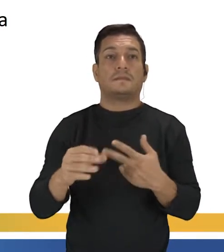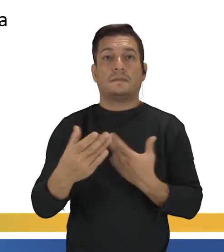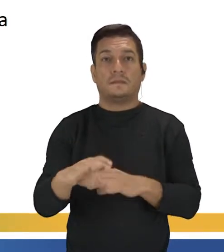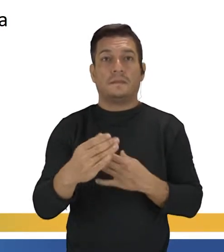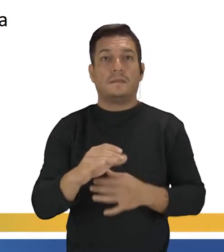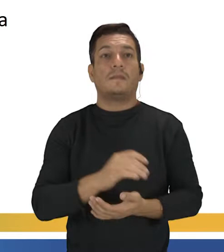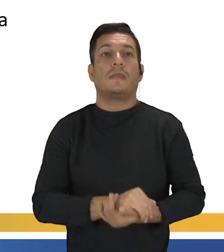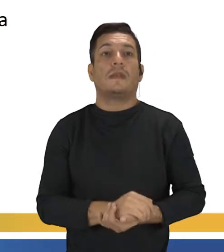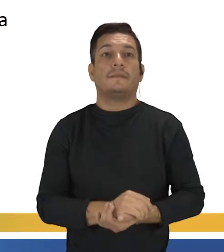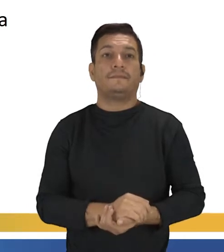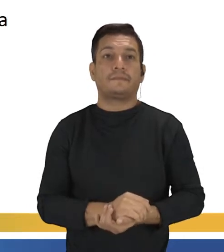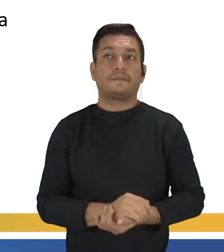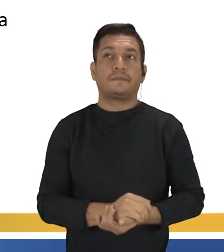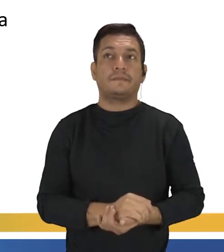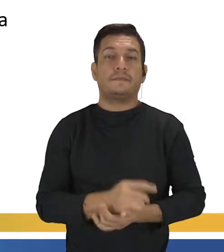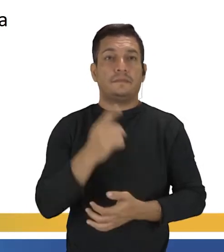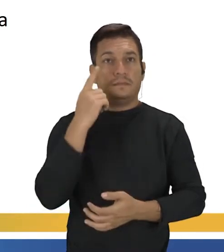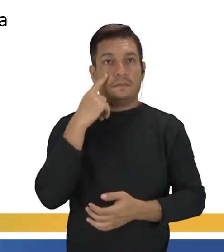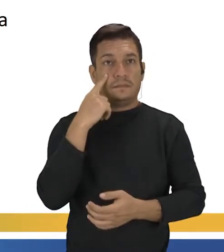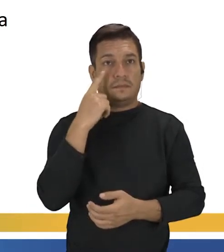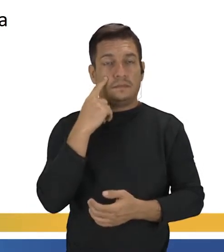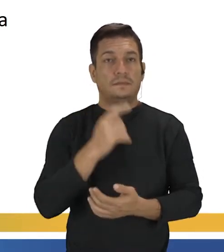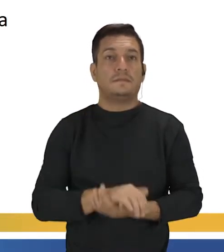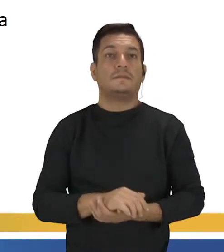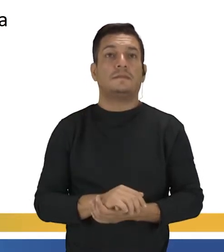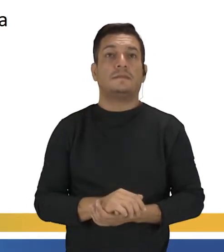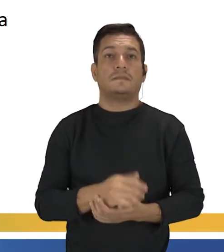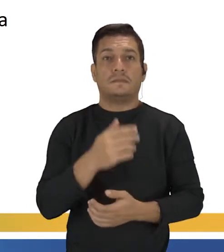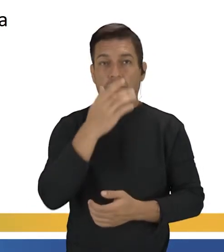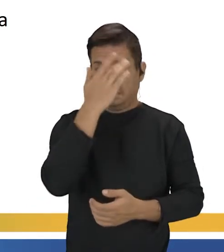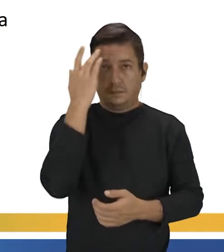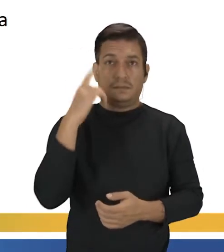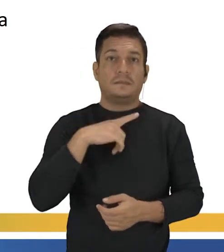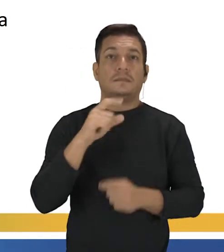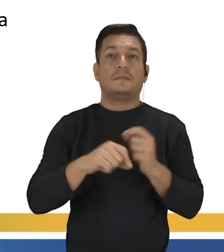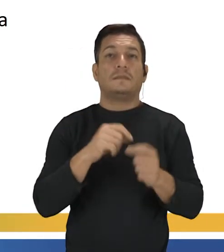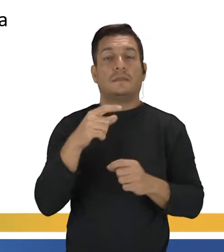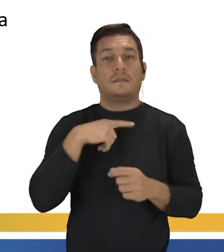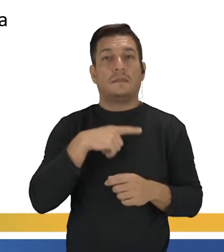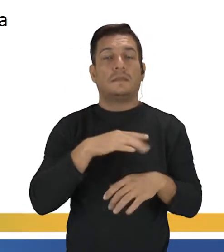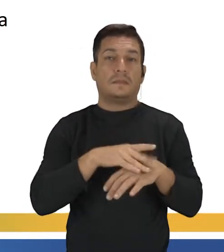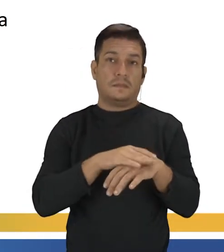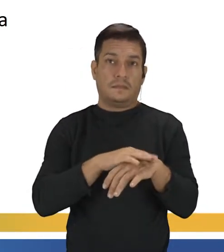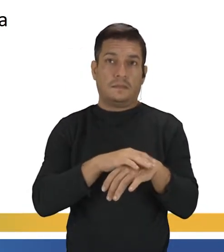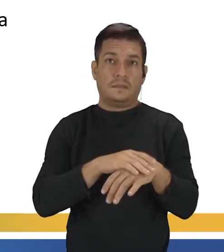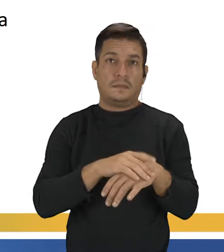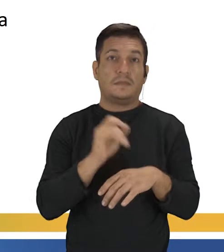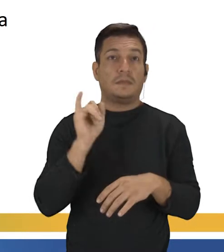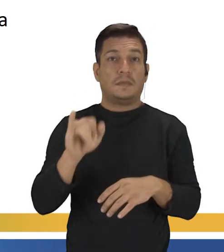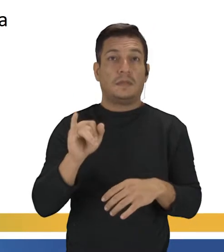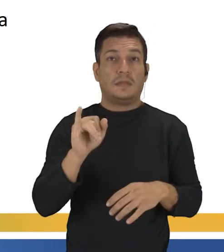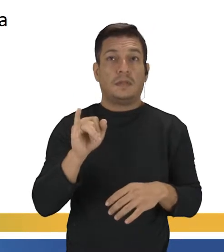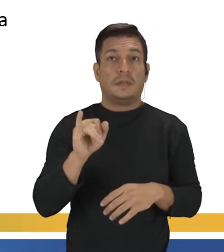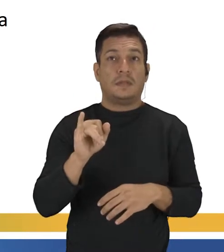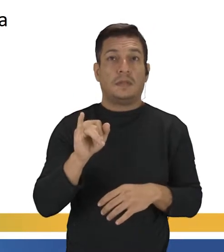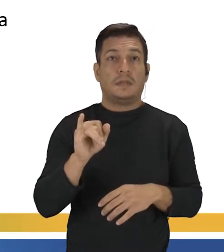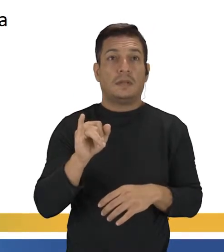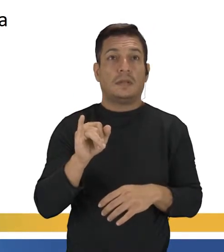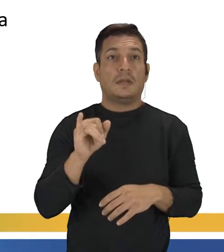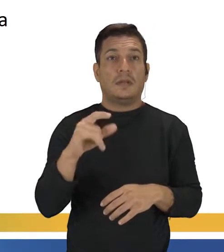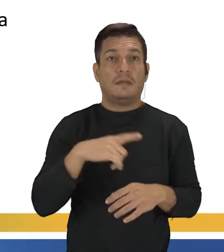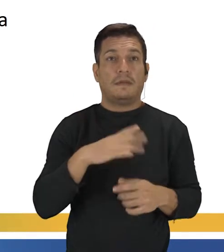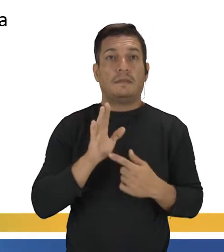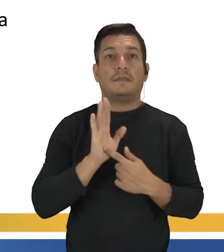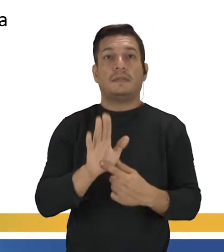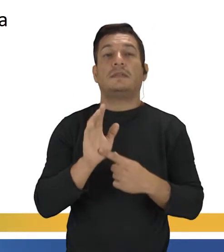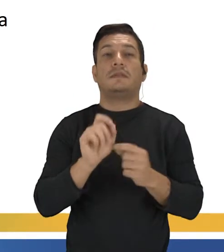concurso, tá? Então, vamos ver aqui, ó. Digamos assim, um paciente é diagnosticado com uma determinada doença. Se e somente se, ele só